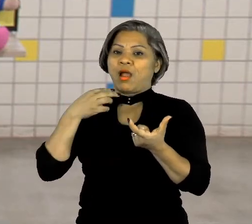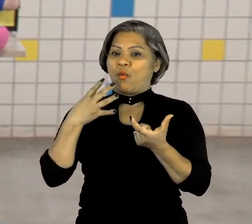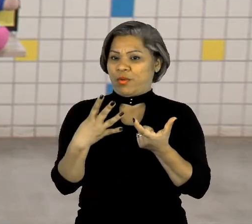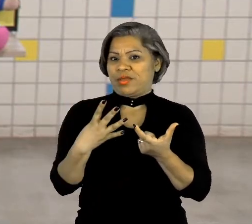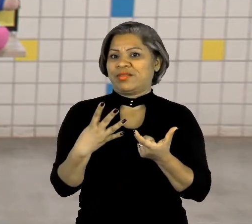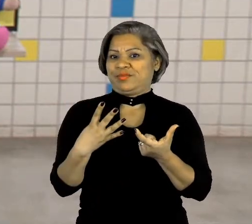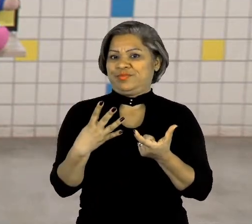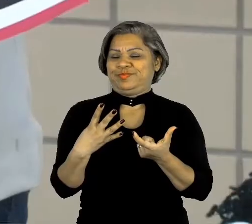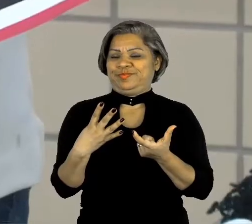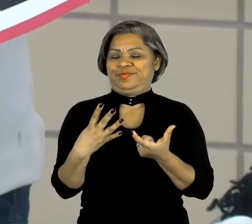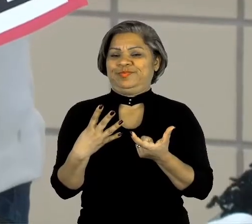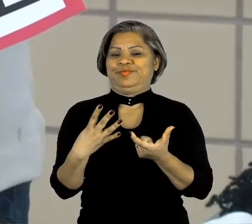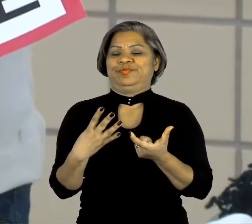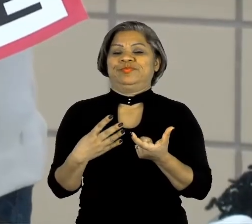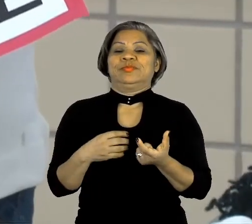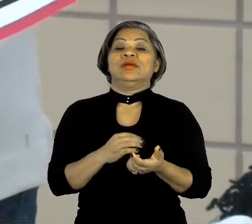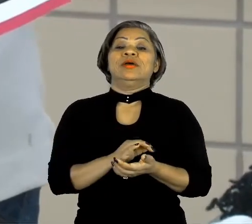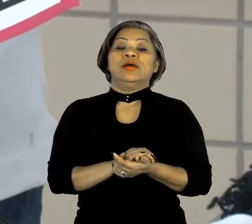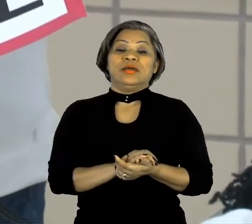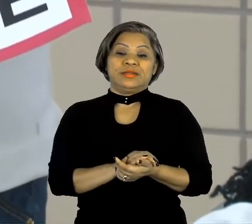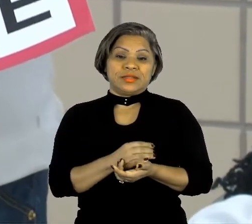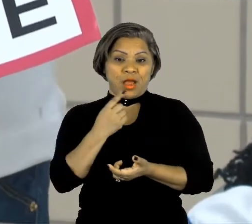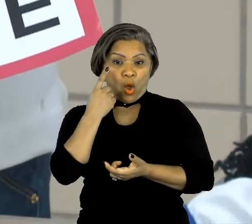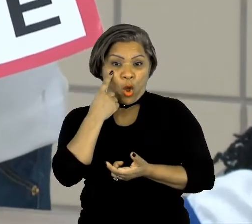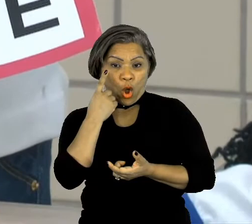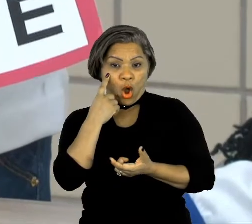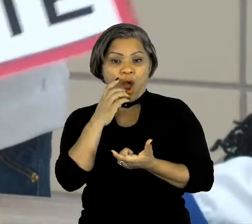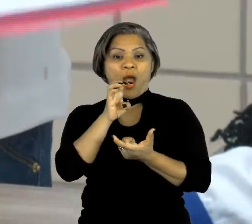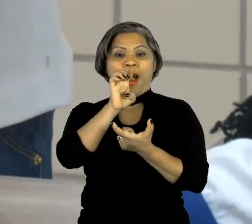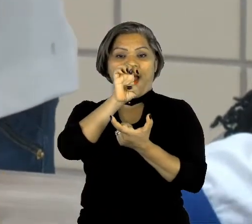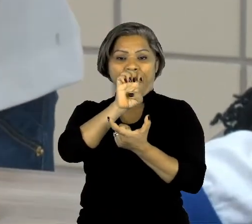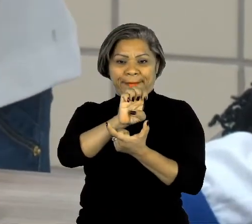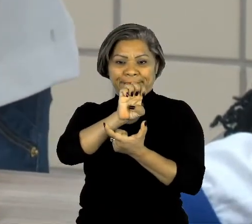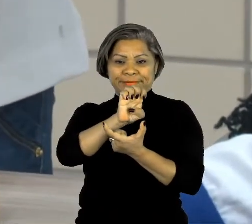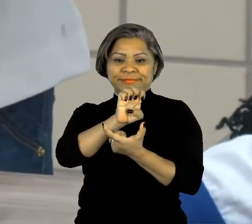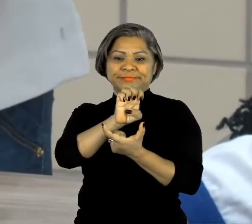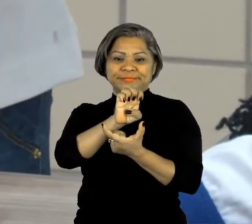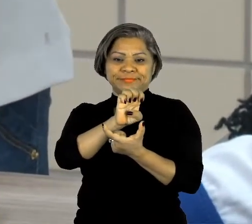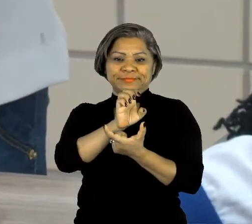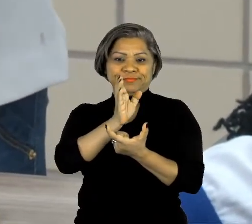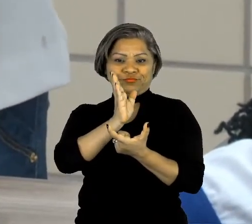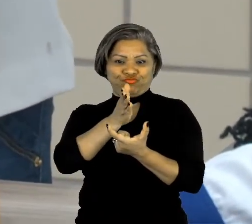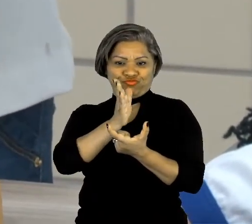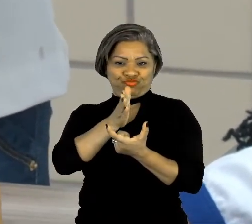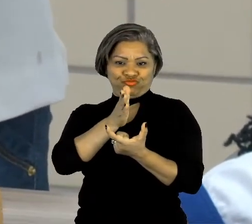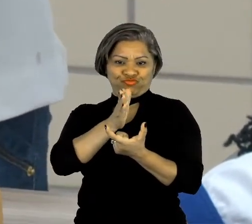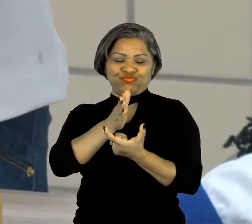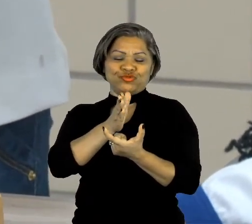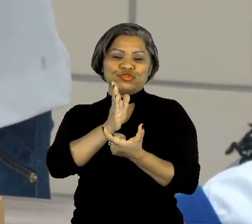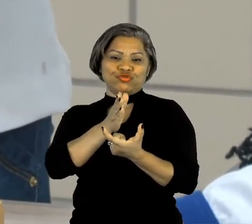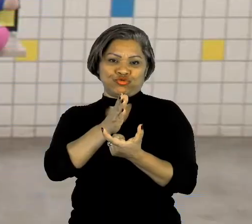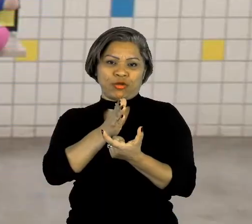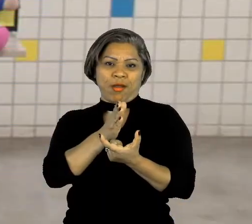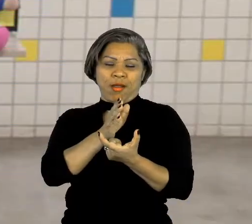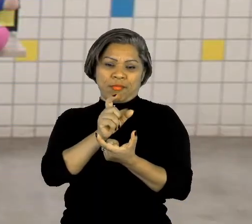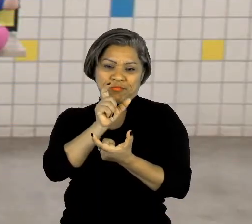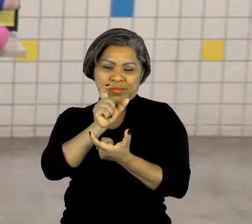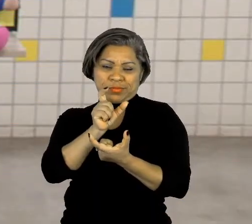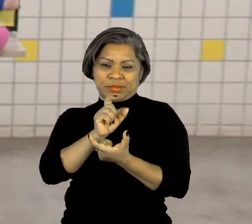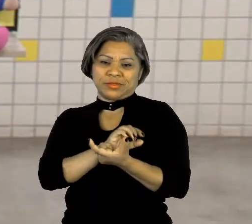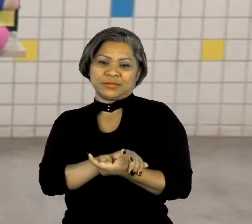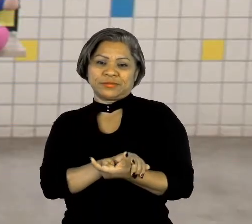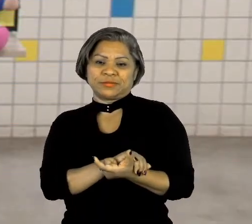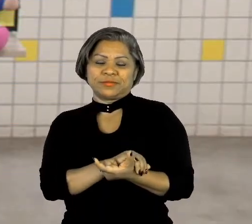só. Primeiro, o pedacinho do Foi, ó. O primeiro pedacinho. Agora, nós vamos